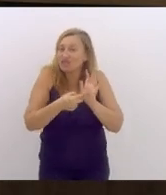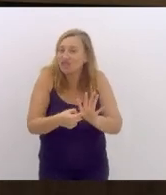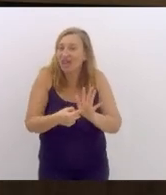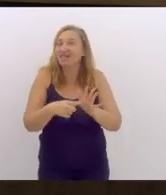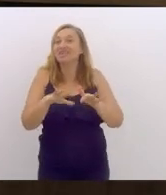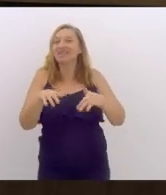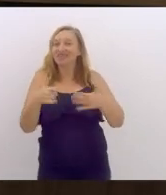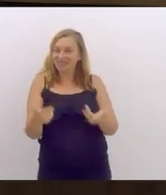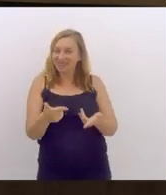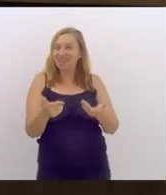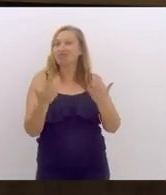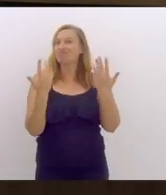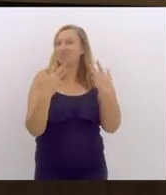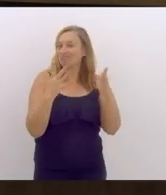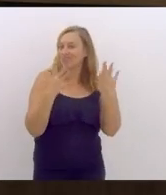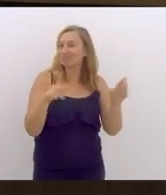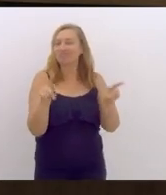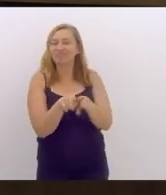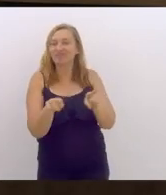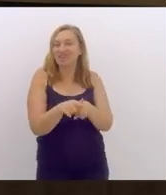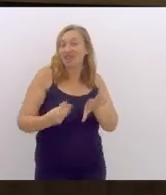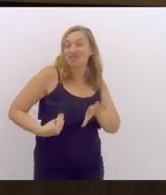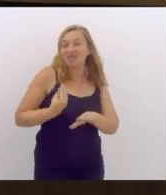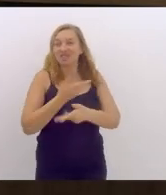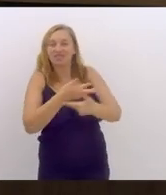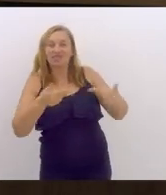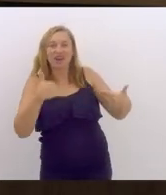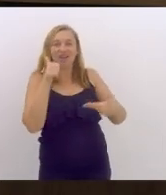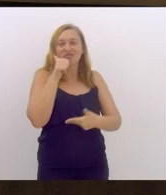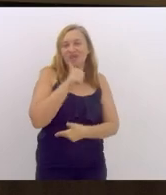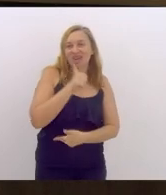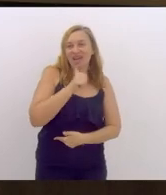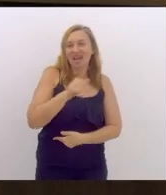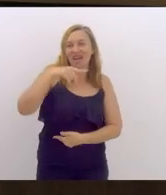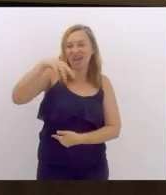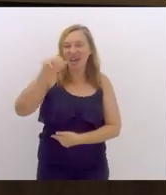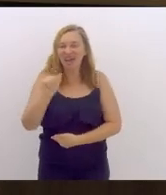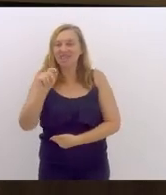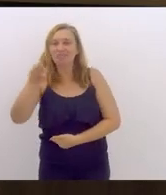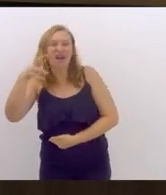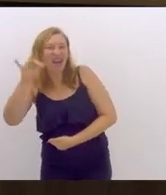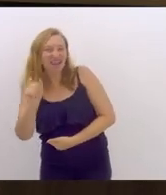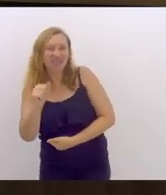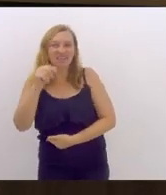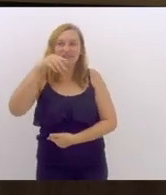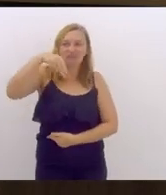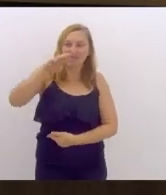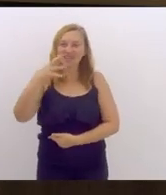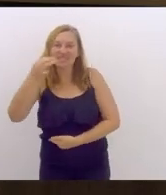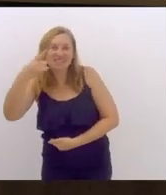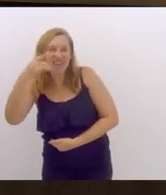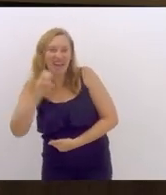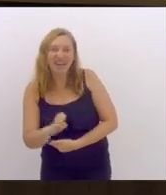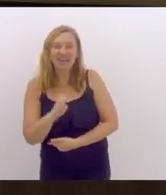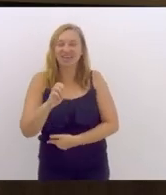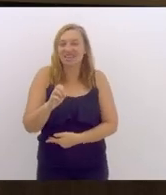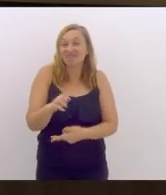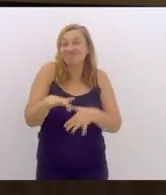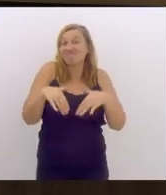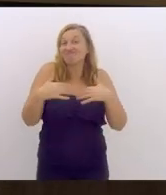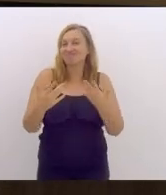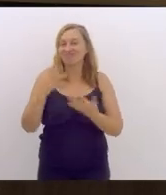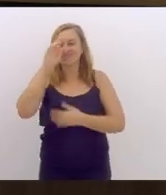e aqui celebra também a vida de tantas mulheres como Ana Costa Marina Íris Marcele Mota enfim